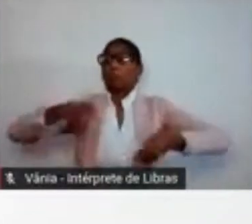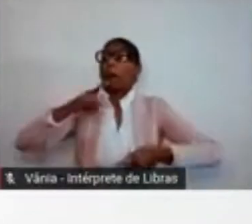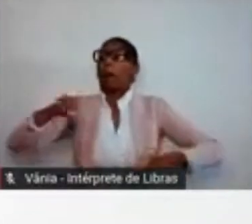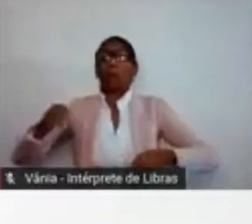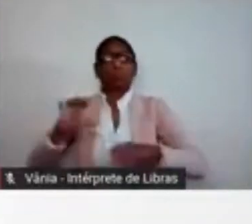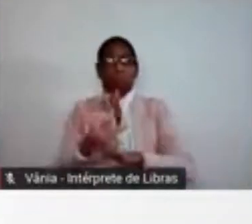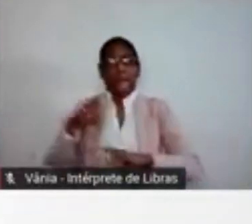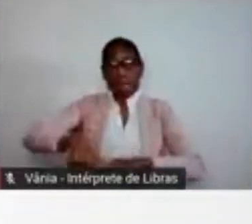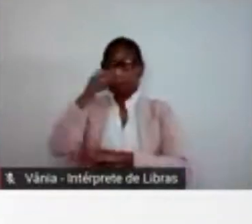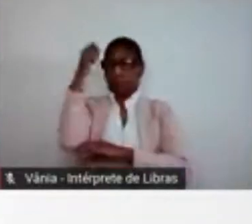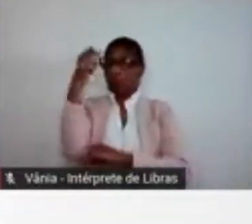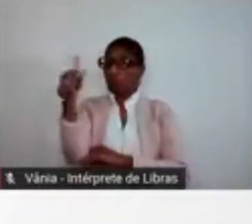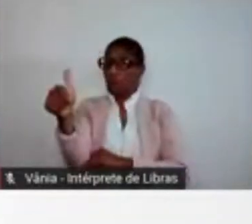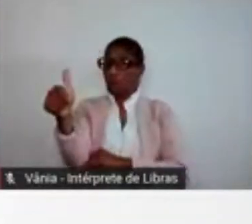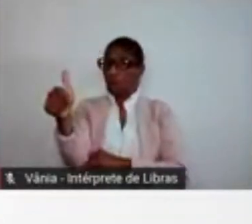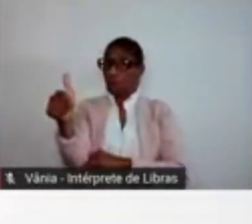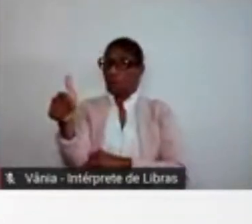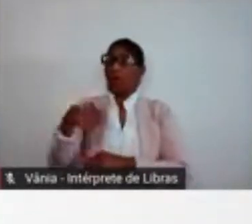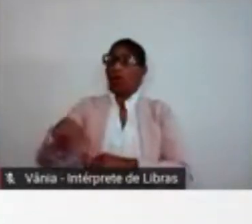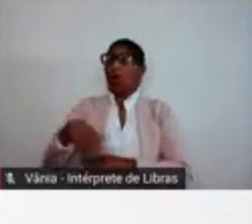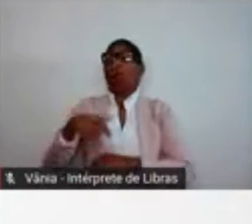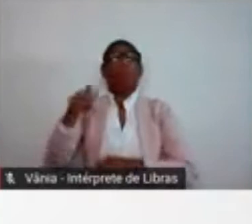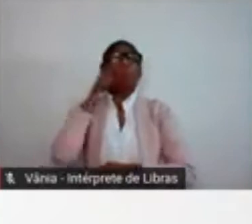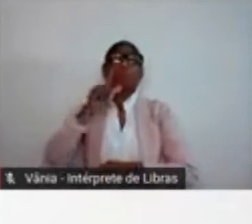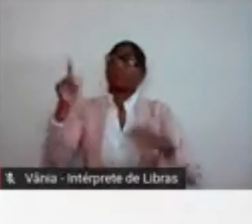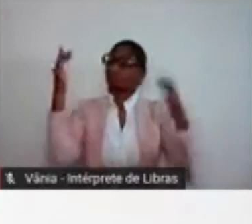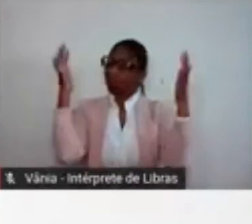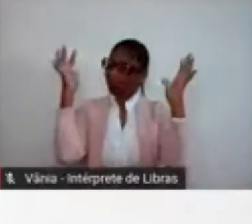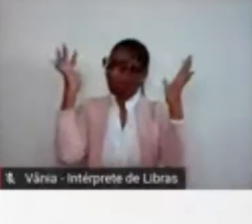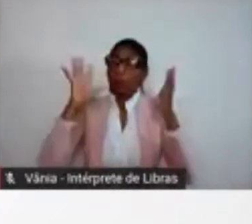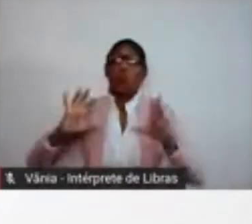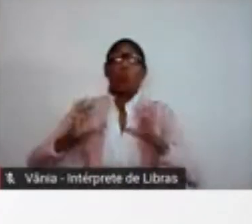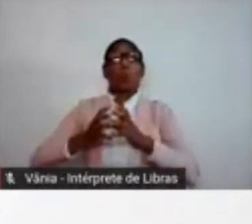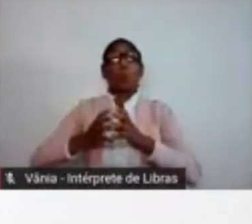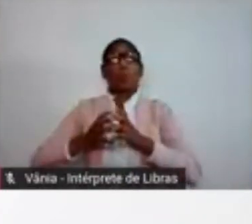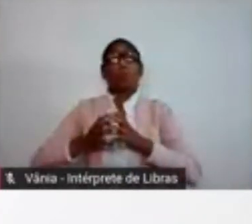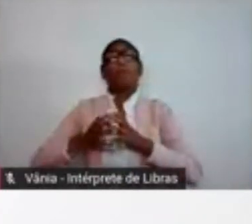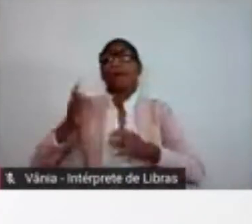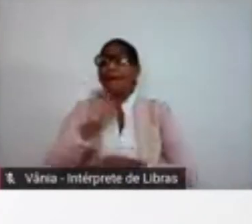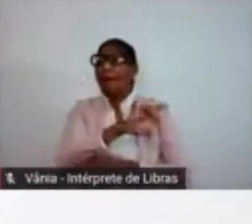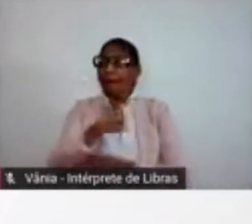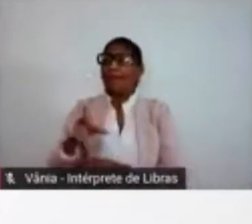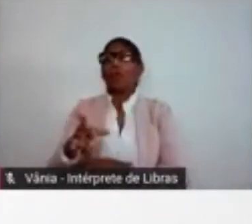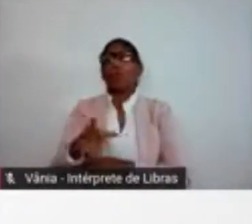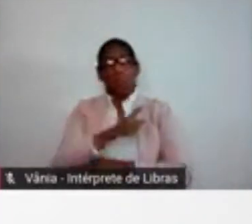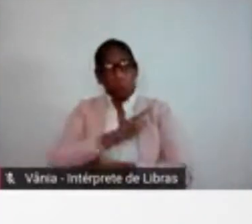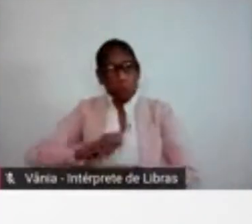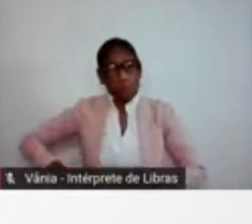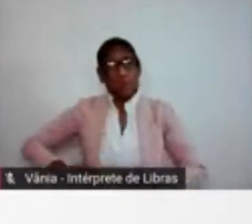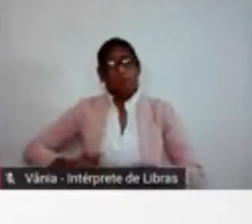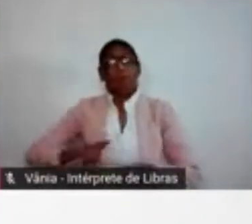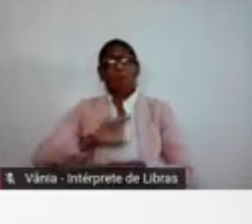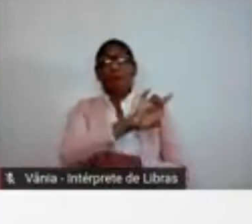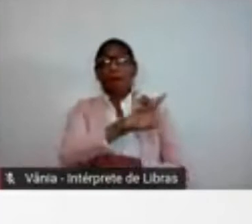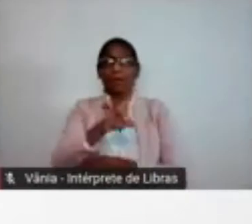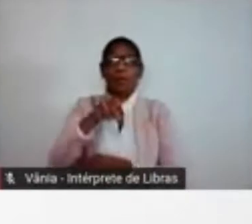no nosso estado, e isso é uma grande vitória, uma vitória coletiva de todos nós, da ação de governo, mas principalmente